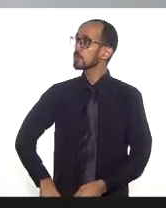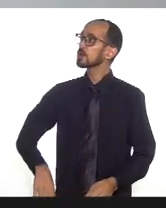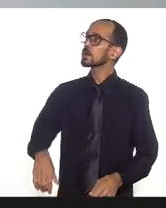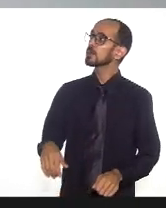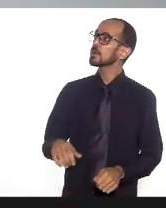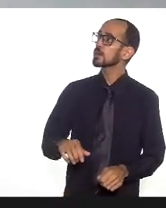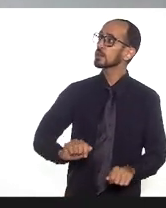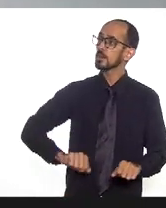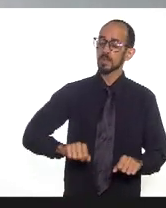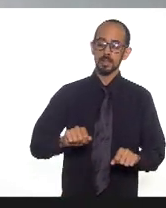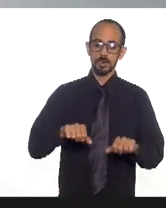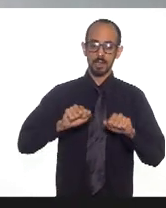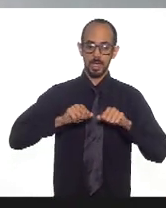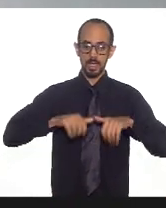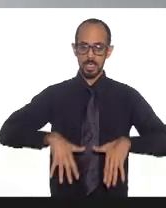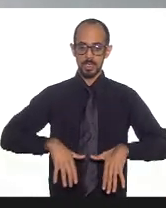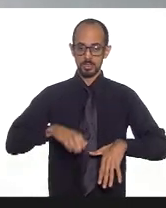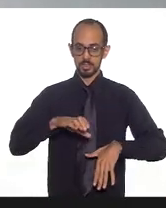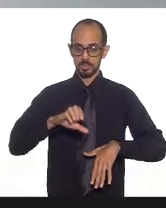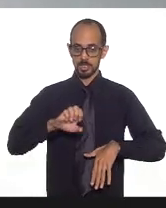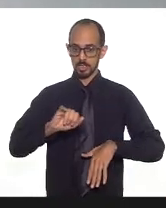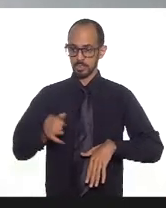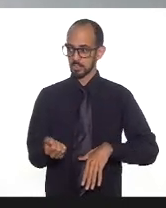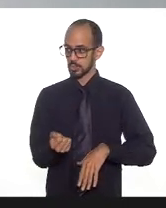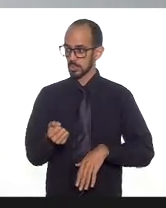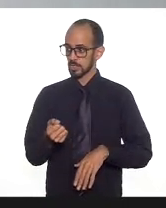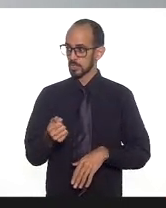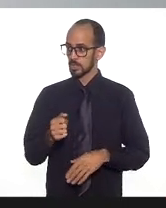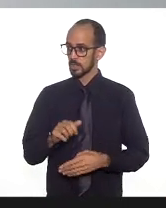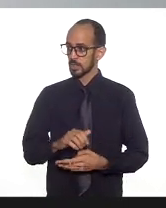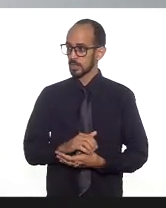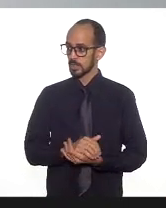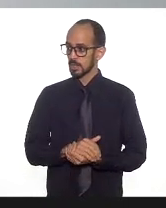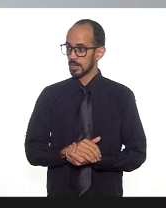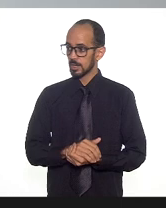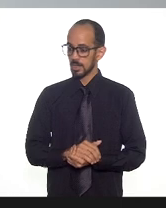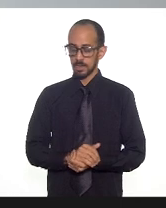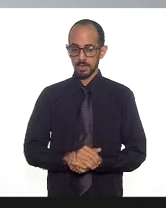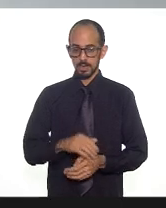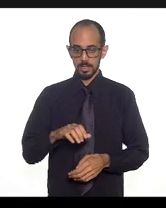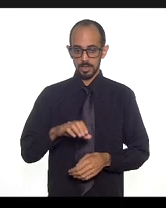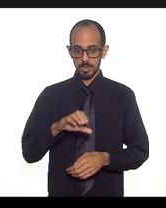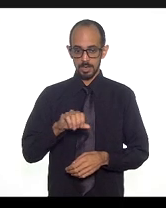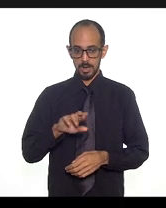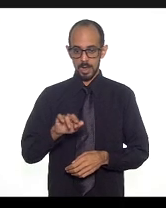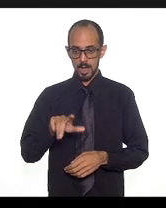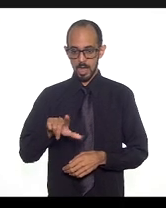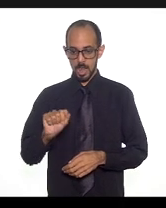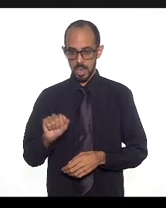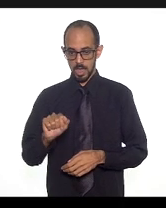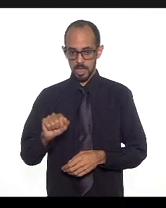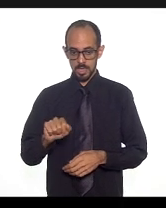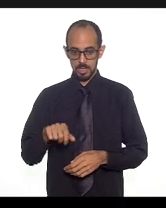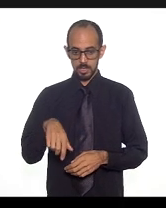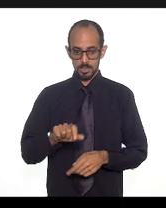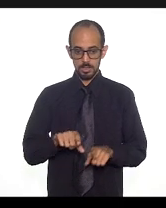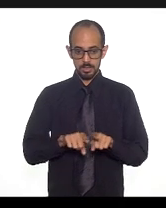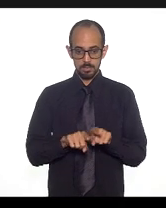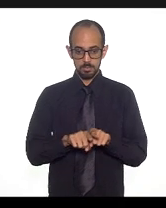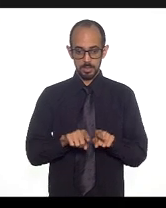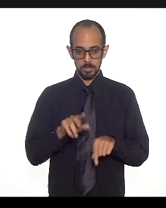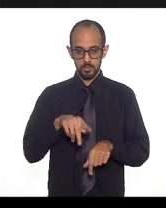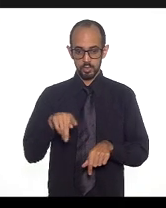na rede SEJA, o professor Luiz Carlos Abreu e a professora Lucília. Obrigado aqui pela